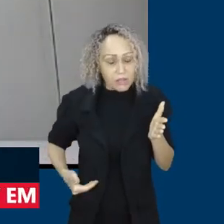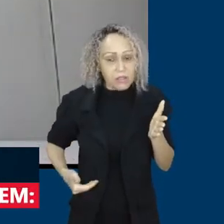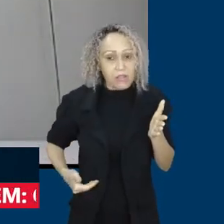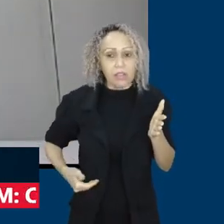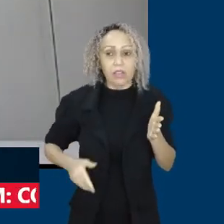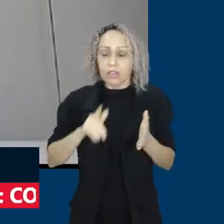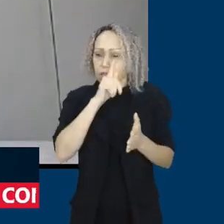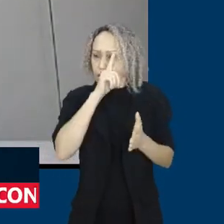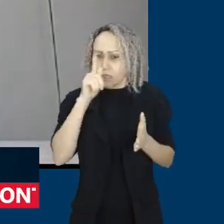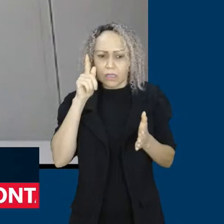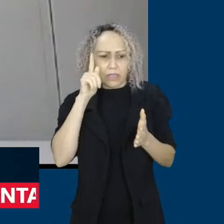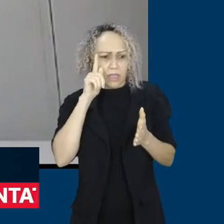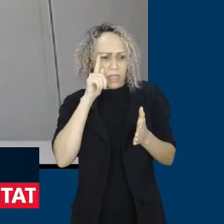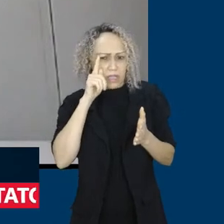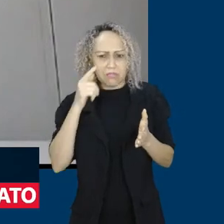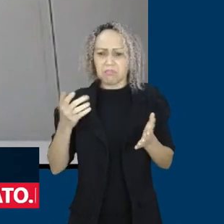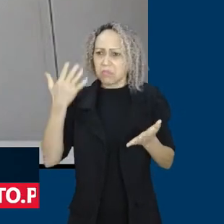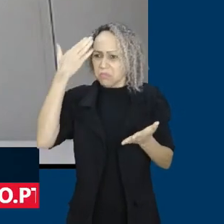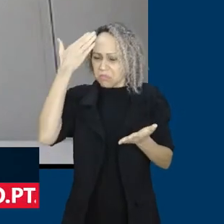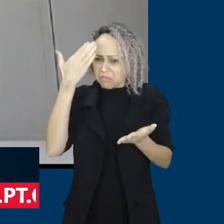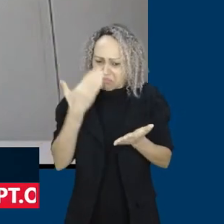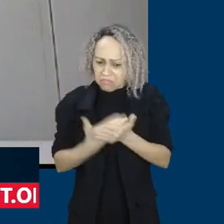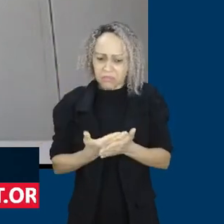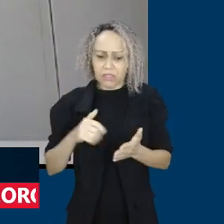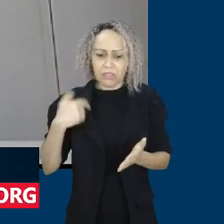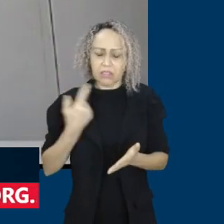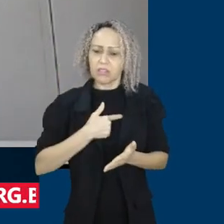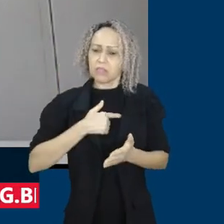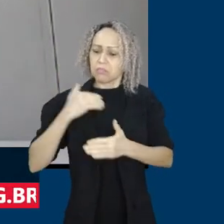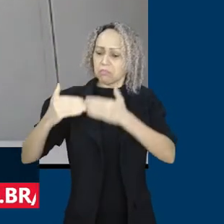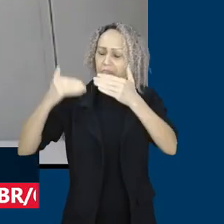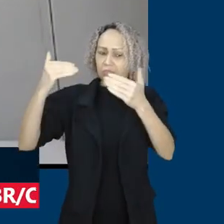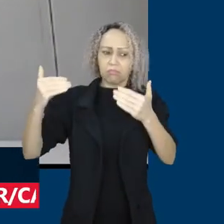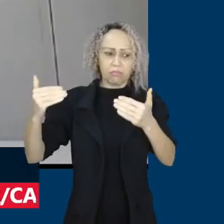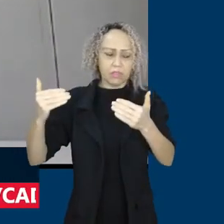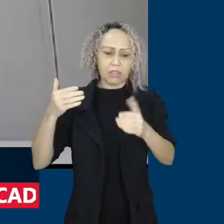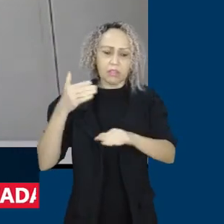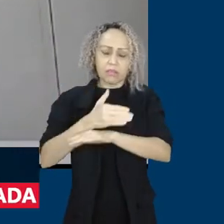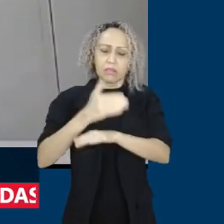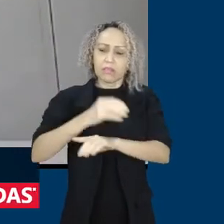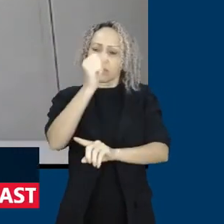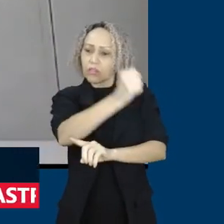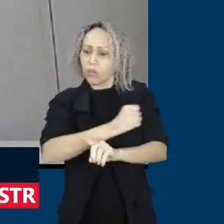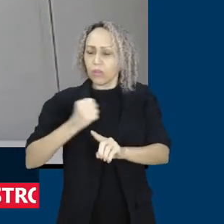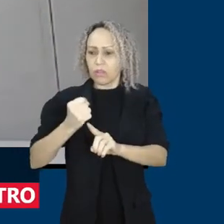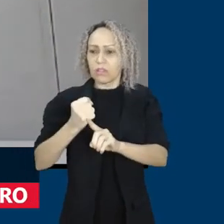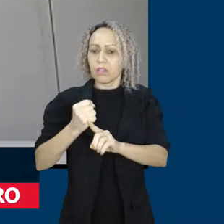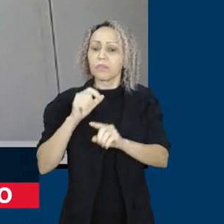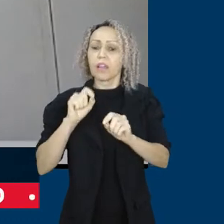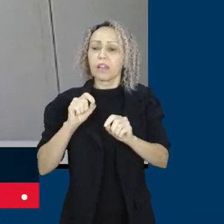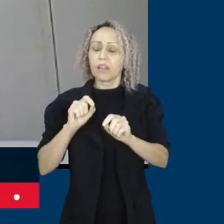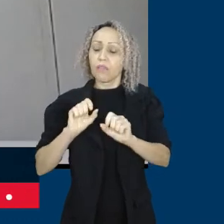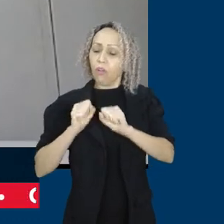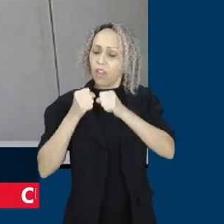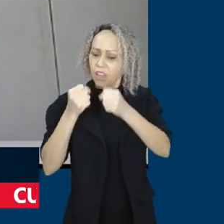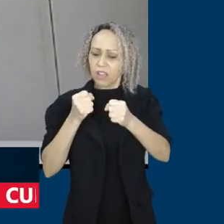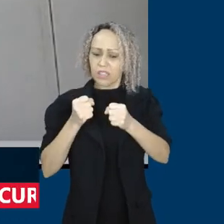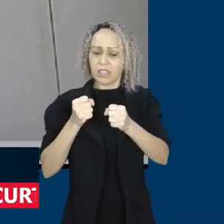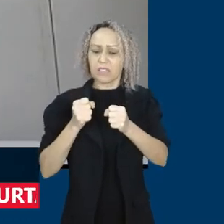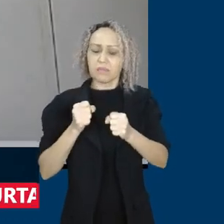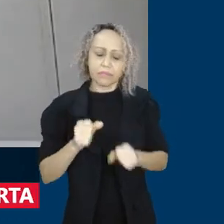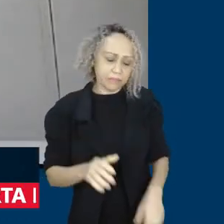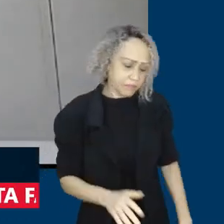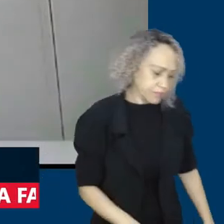presidenta gay está muito convicta da necessidade da gente elevar o nível de participação social para fortalecer a organização